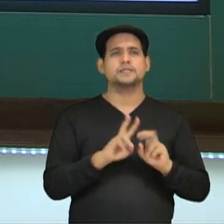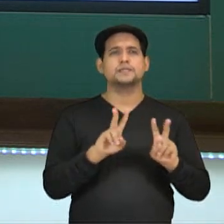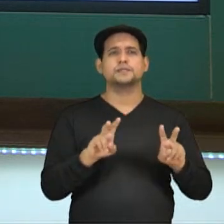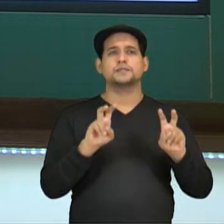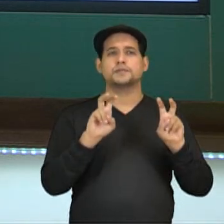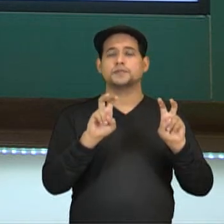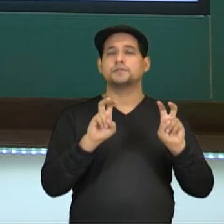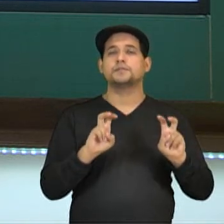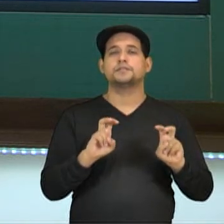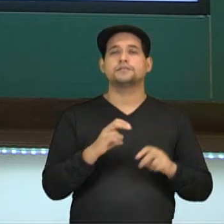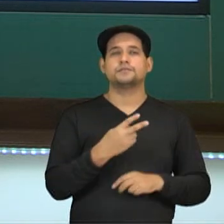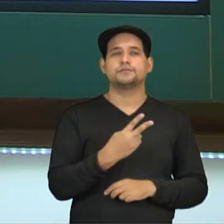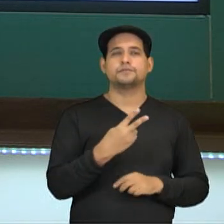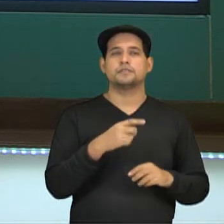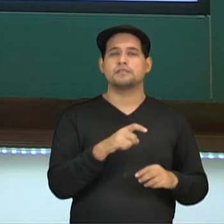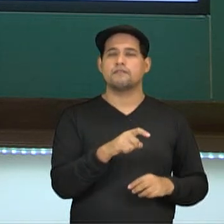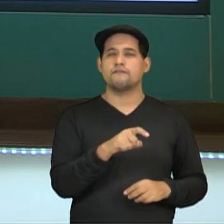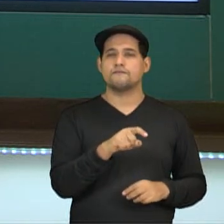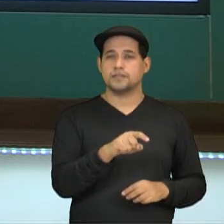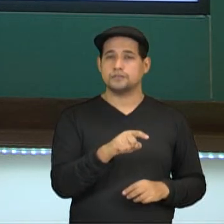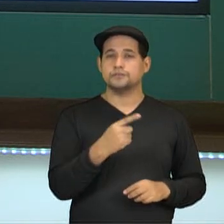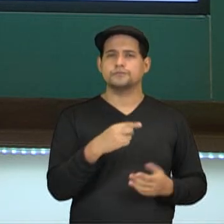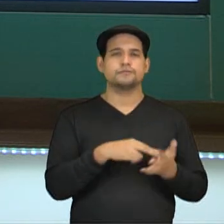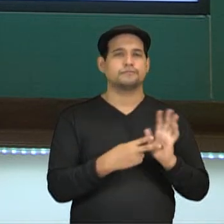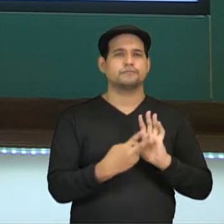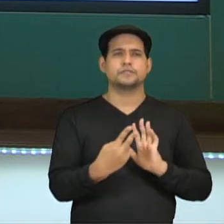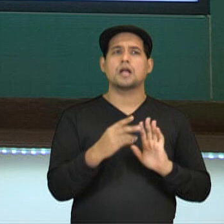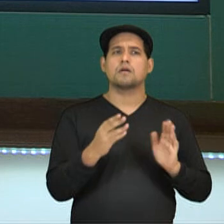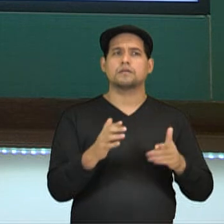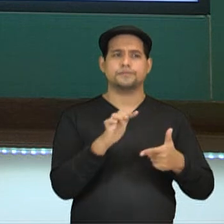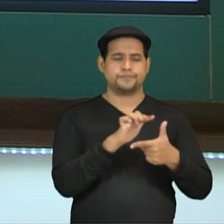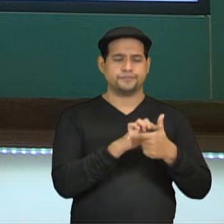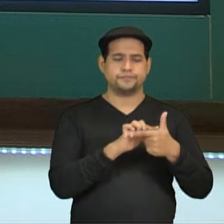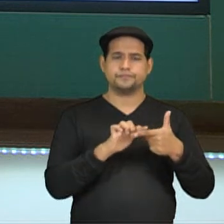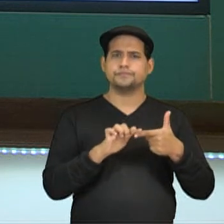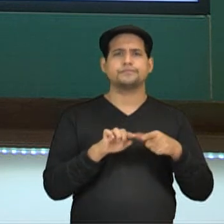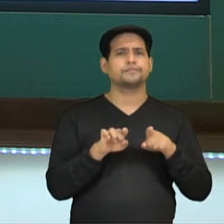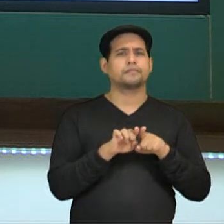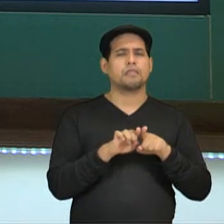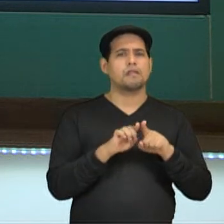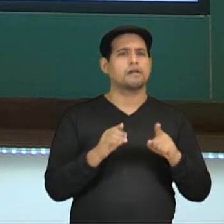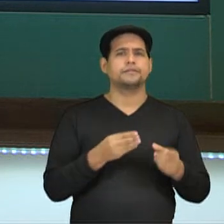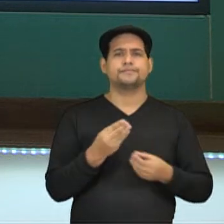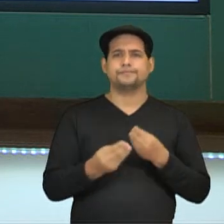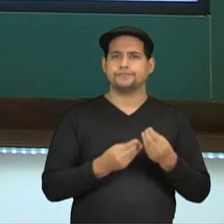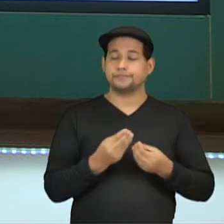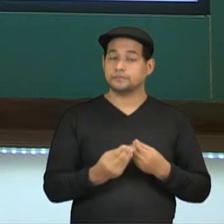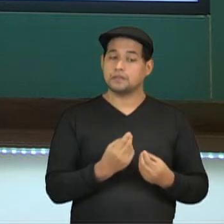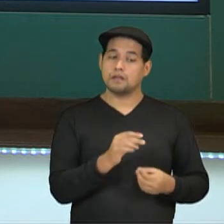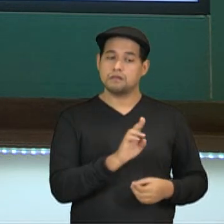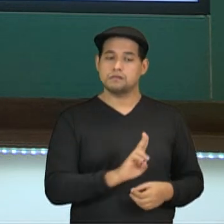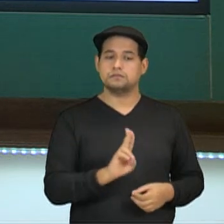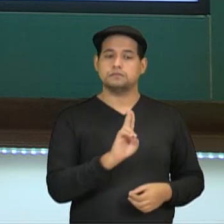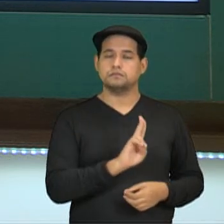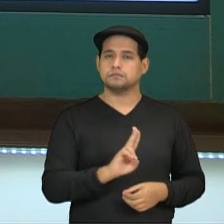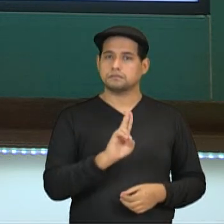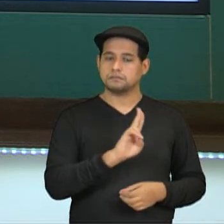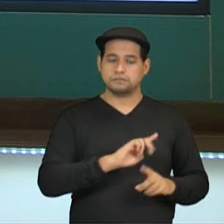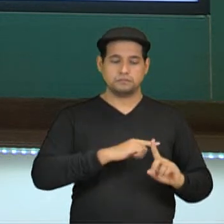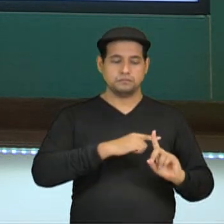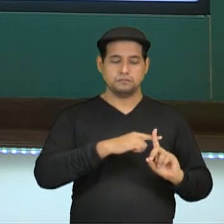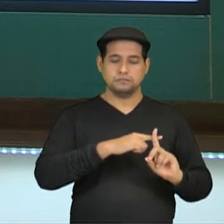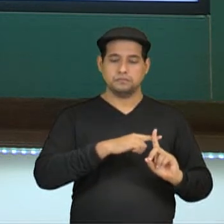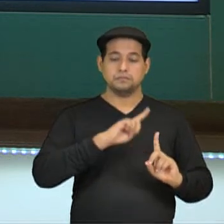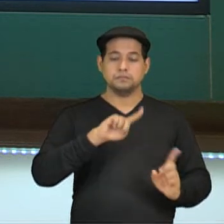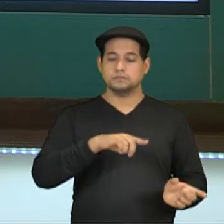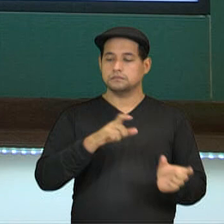2 vezes 1, que é 2. Então agora é o momento onde você divide em 2 soluções. Uma você utiliza o sinal positivo